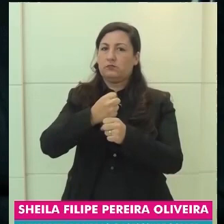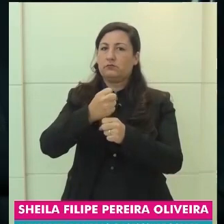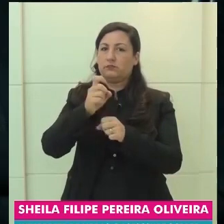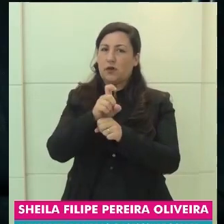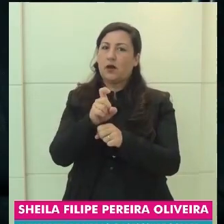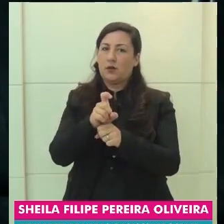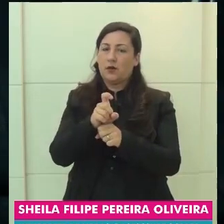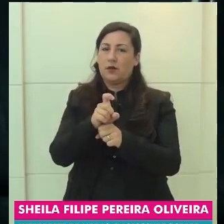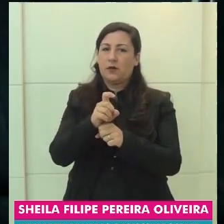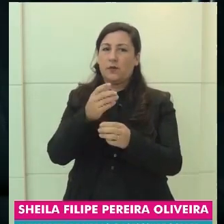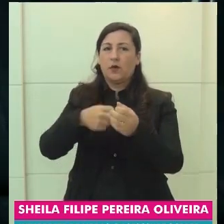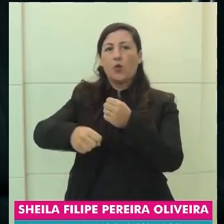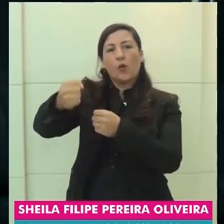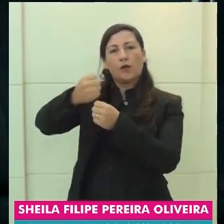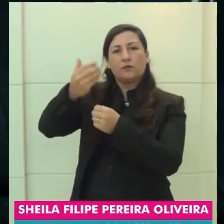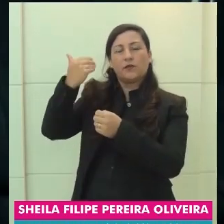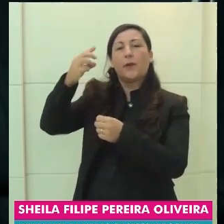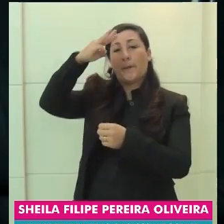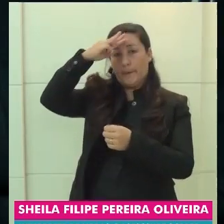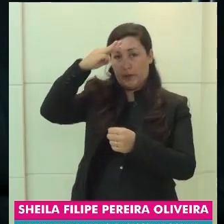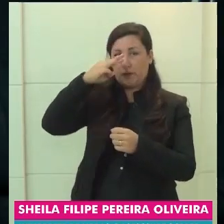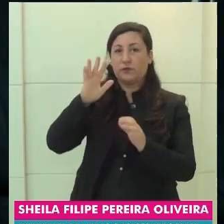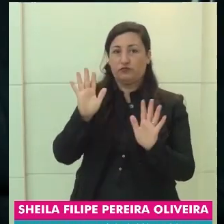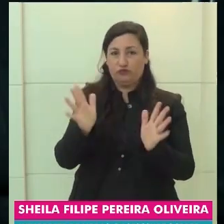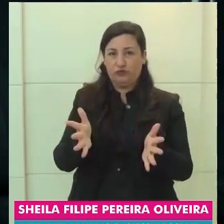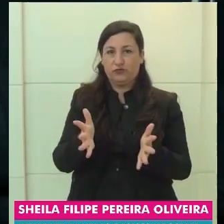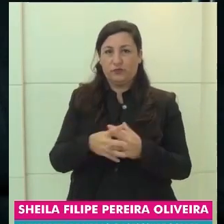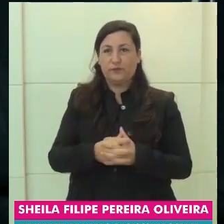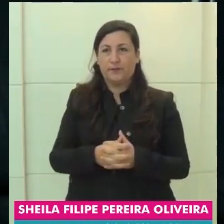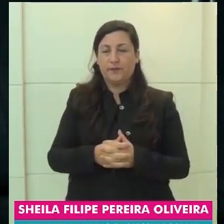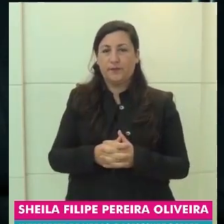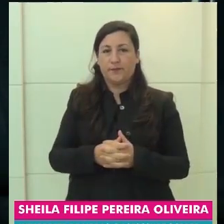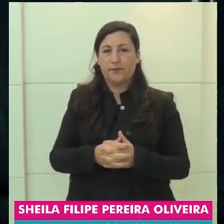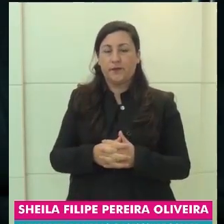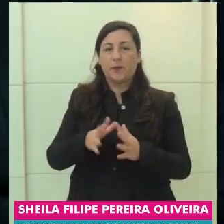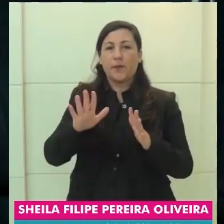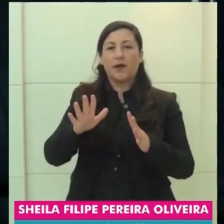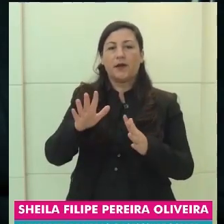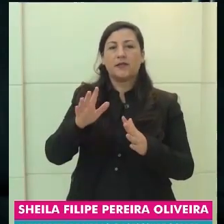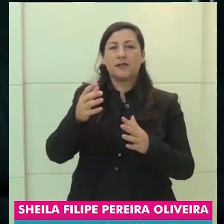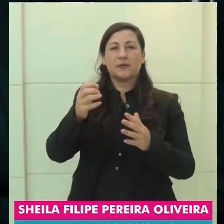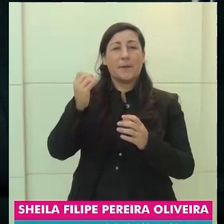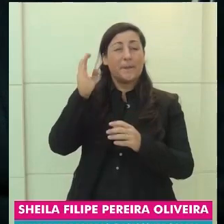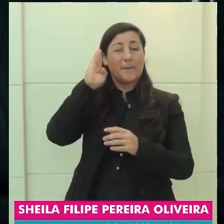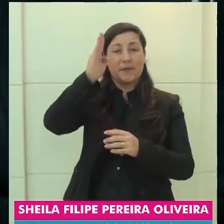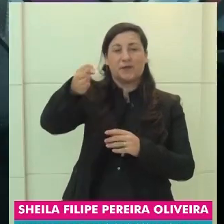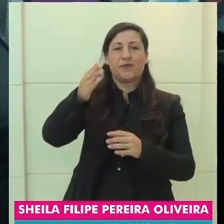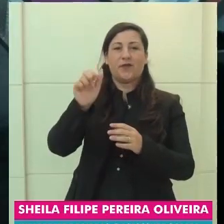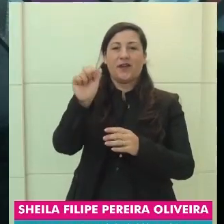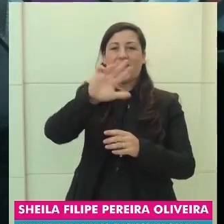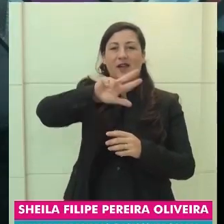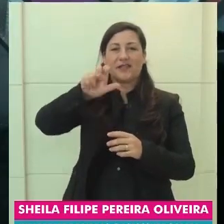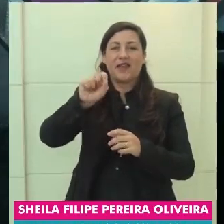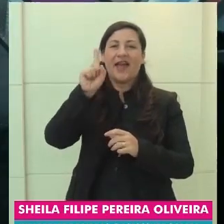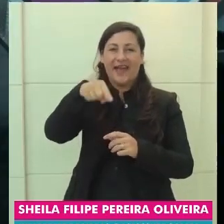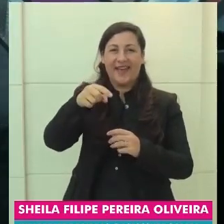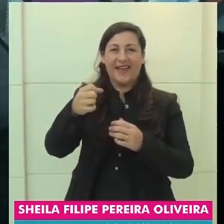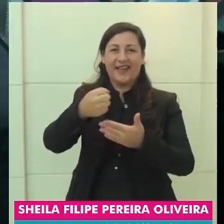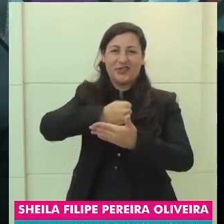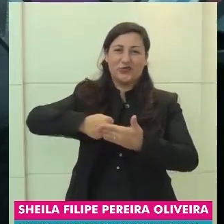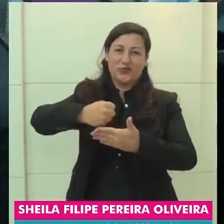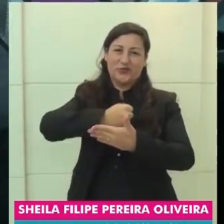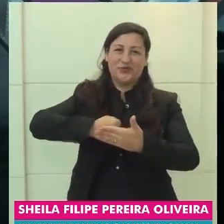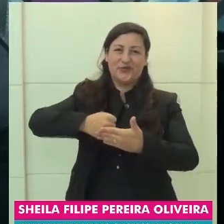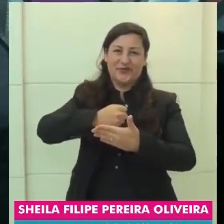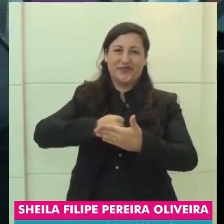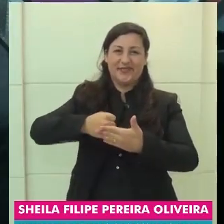e estamos fazendo esse segundo. E o nosso carro-chefe é o risoto em setembro. Ah, o risoto, que é o risoto que